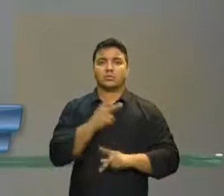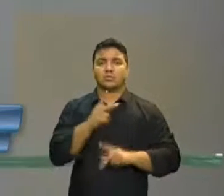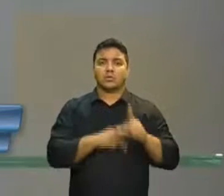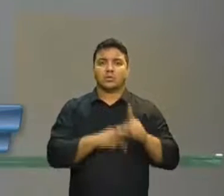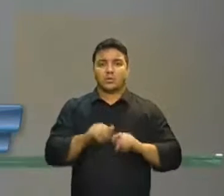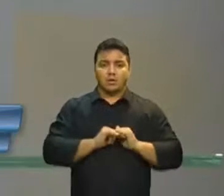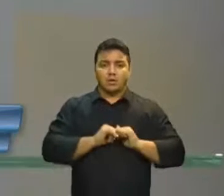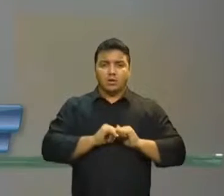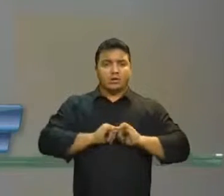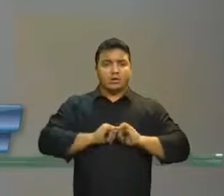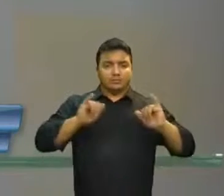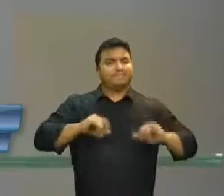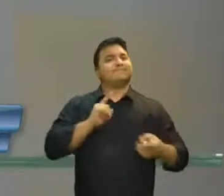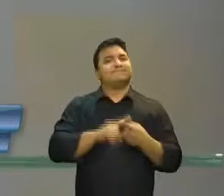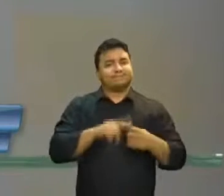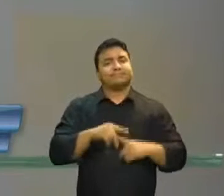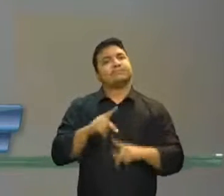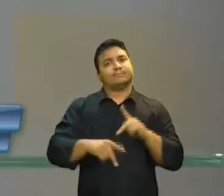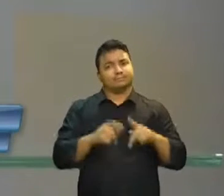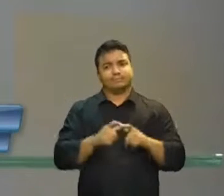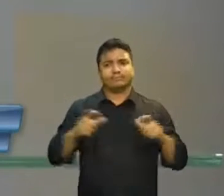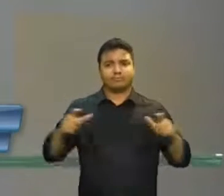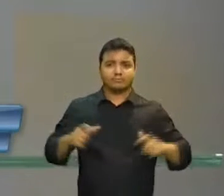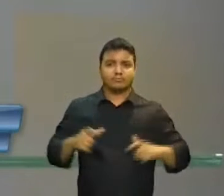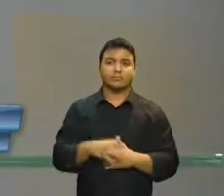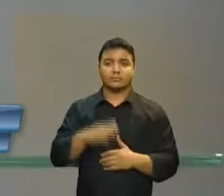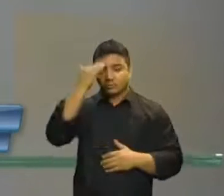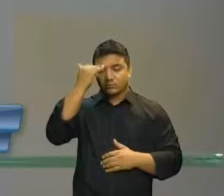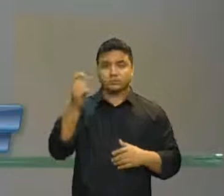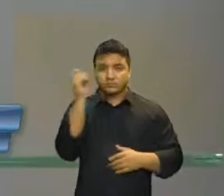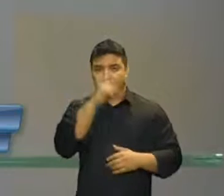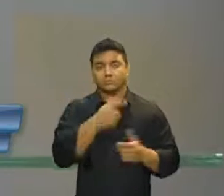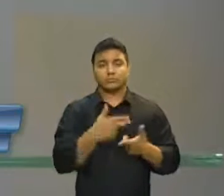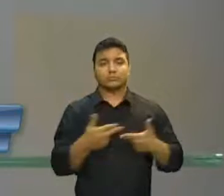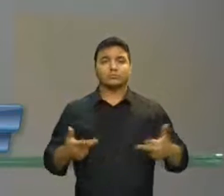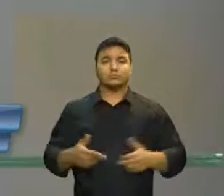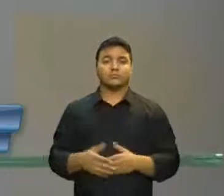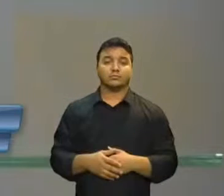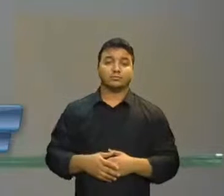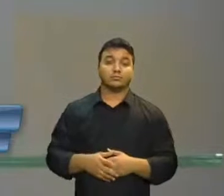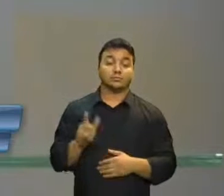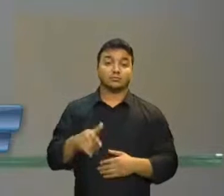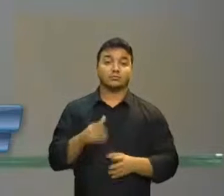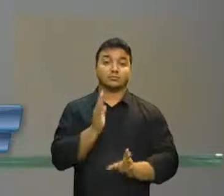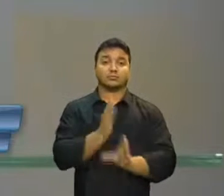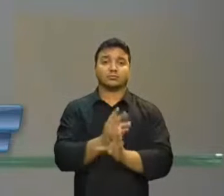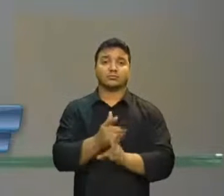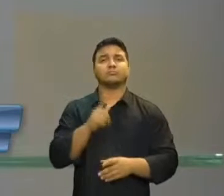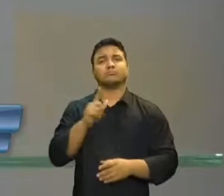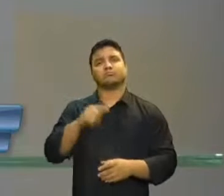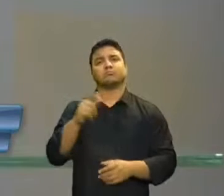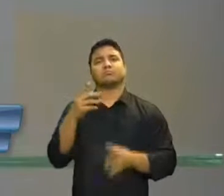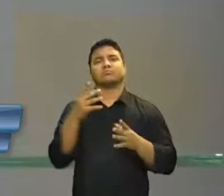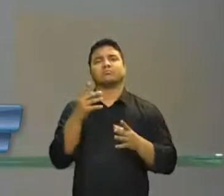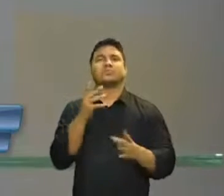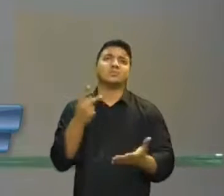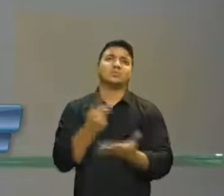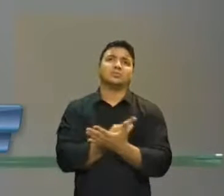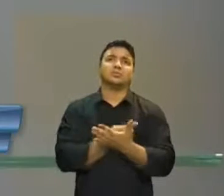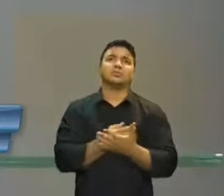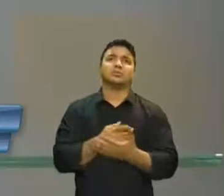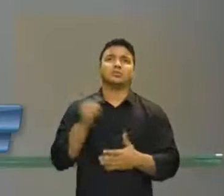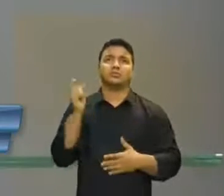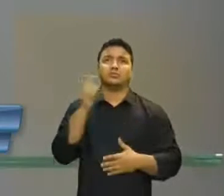população também muito grande, eu sei das dificuldades que Vossa Excelência tem